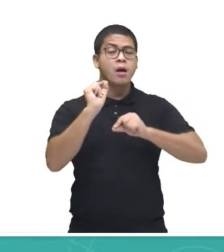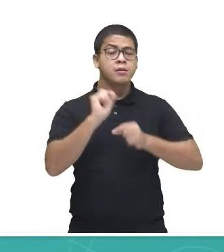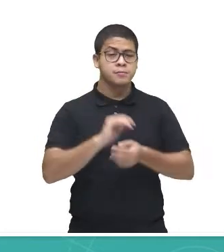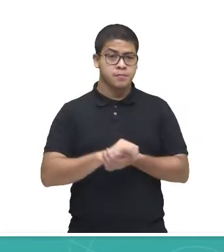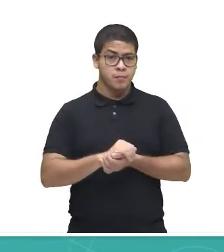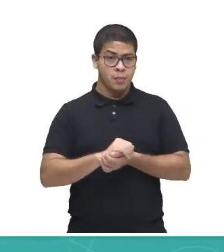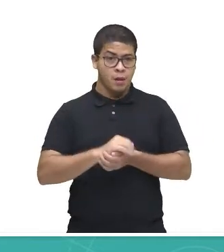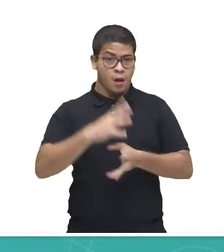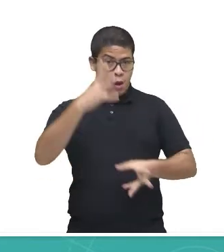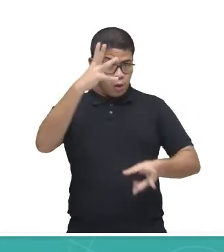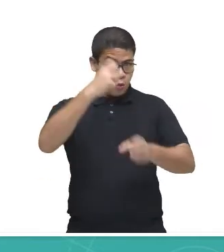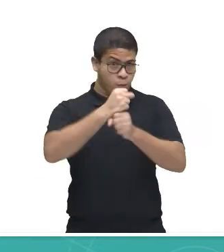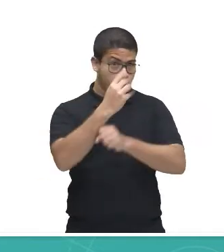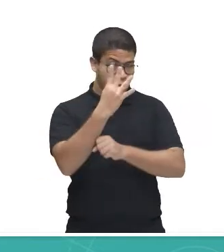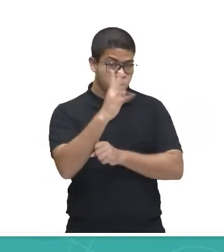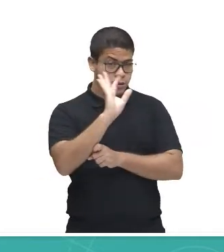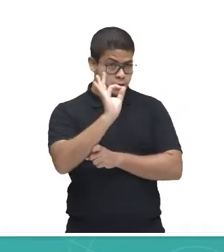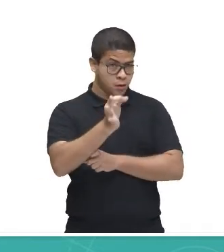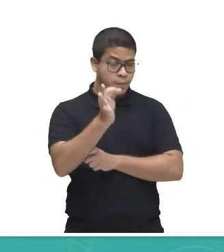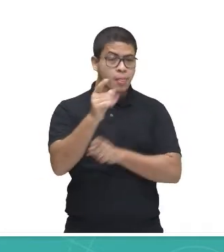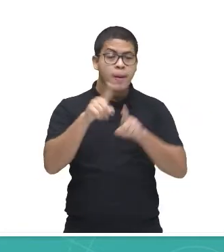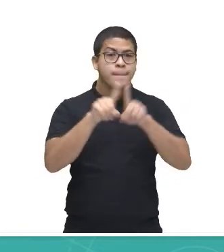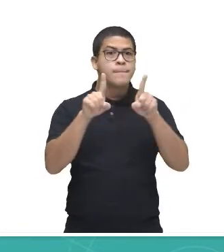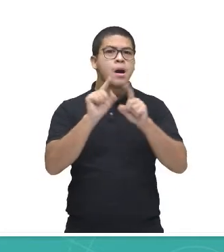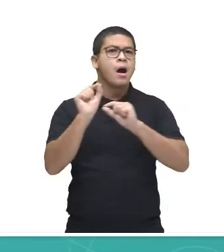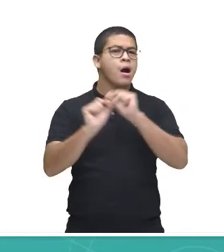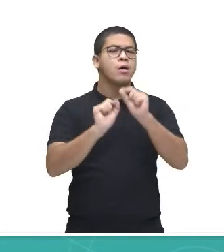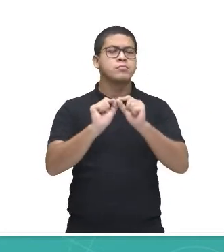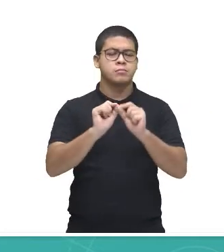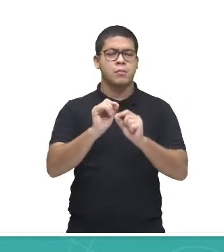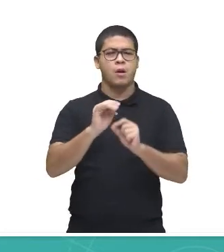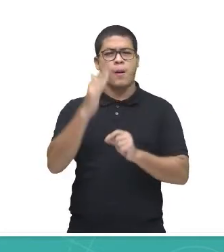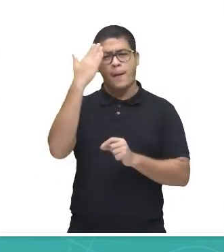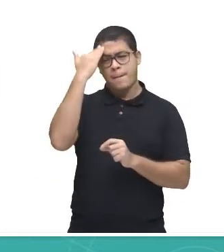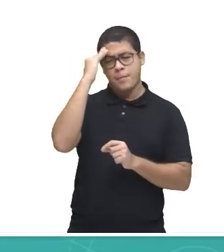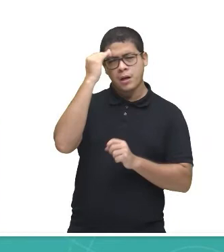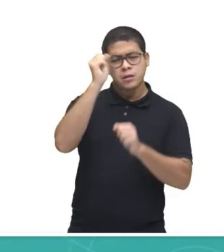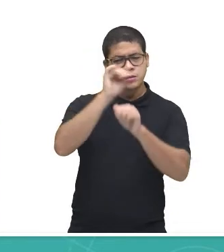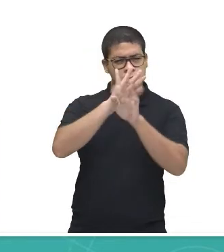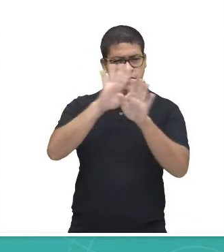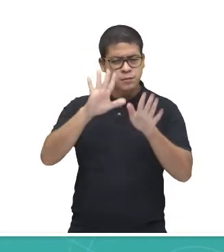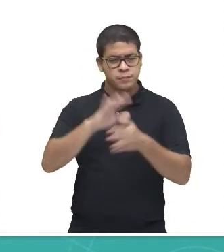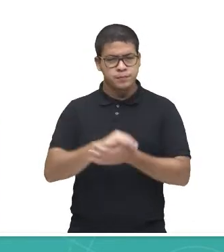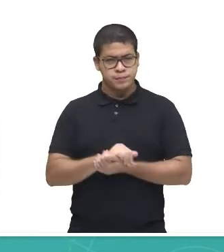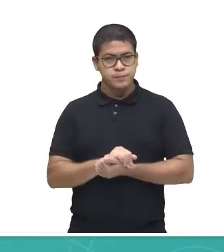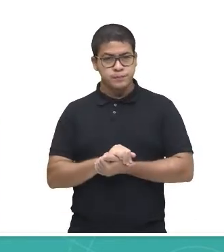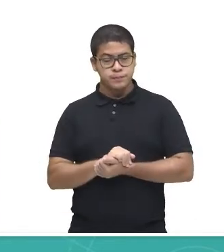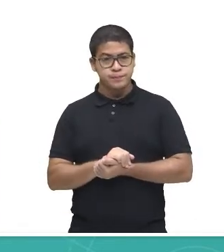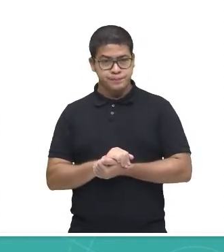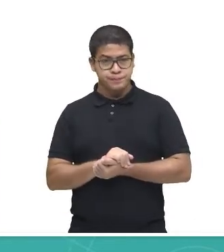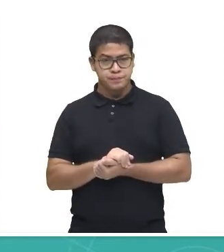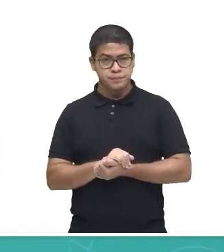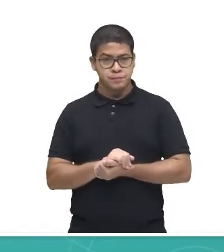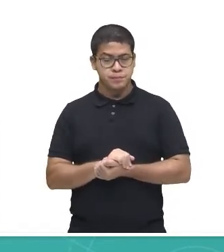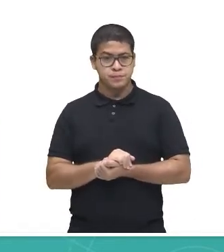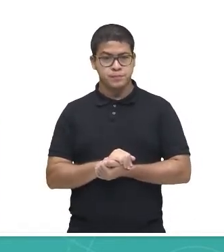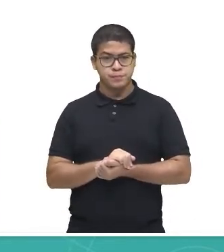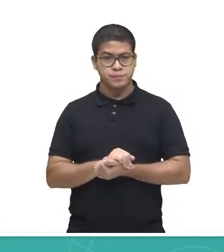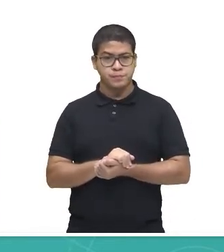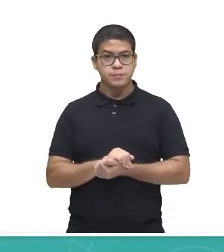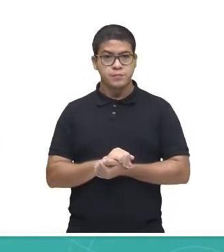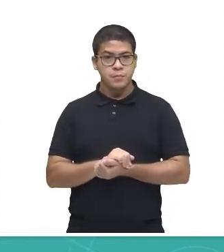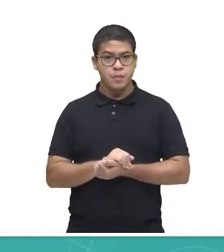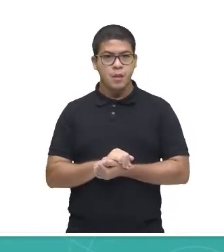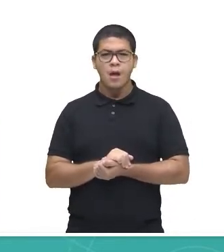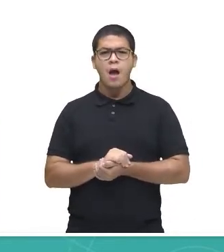gente verifica o seguinte, que esse 30 graus é a mesma medida